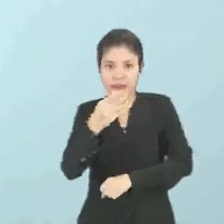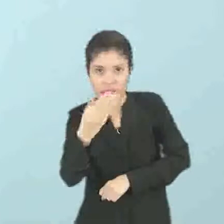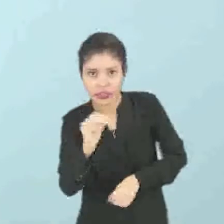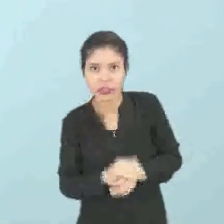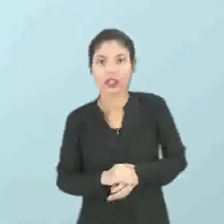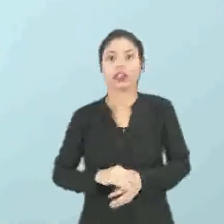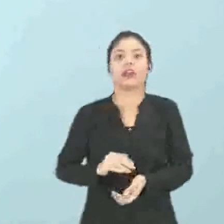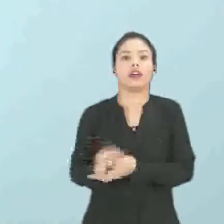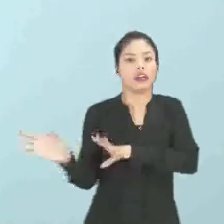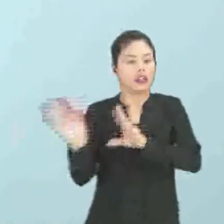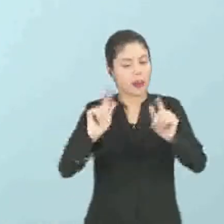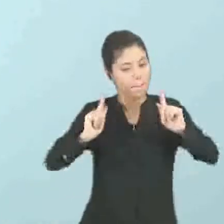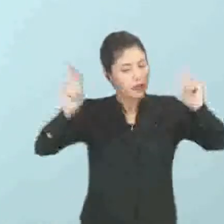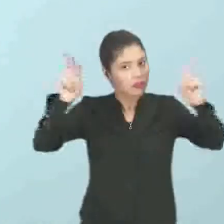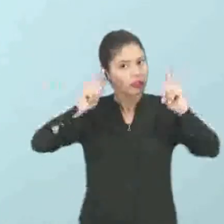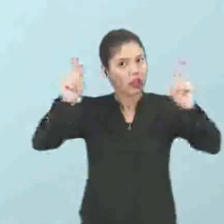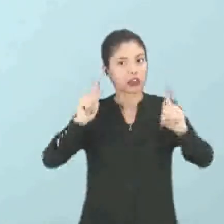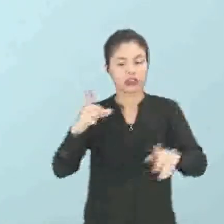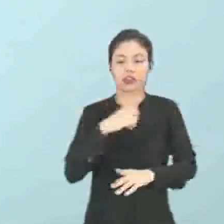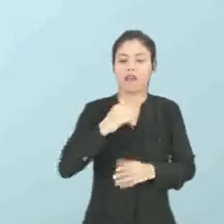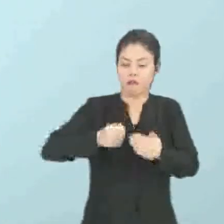de protestos antirracismo